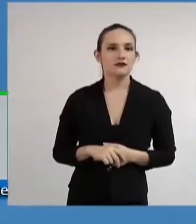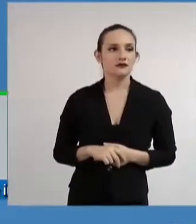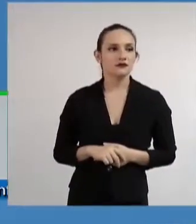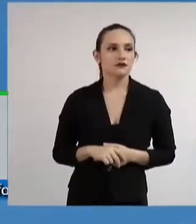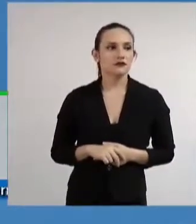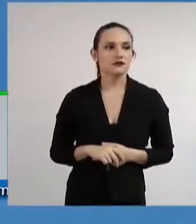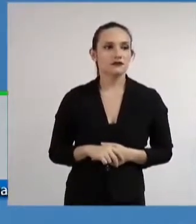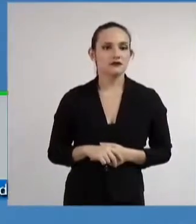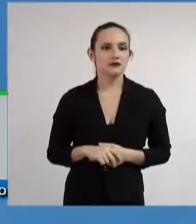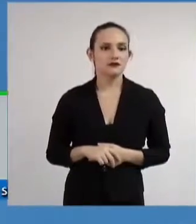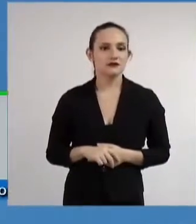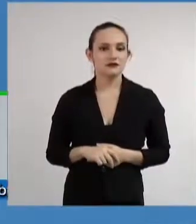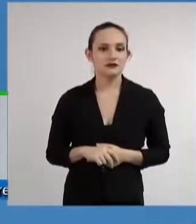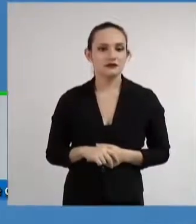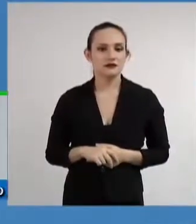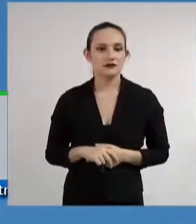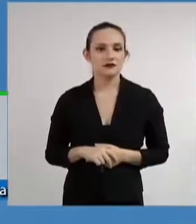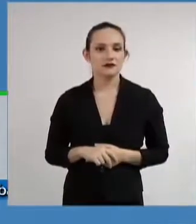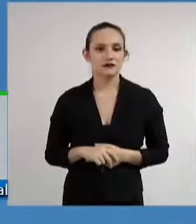Reinaldo, ficou